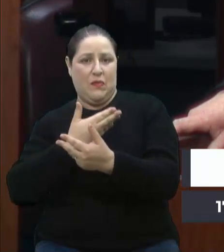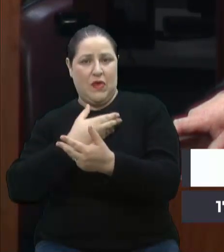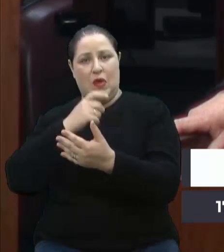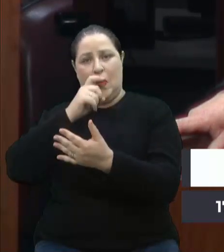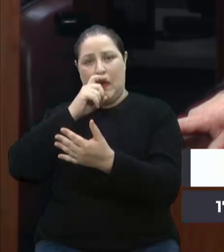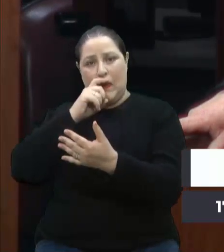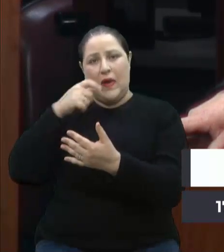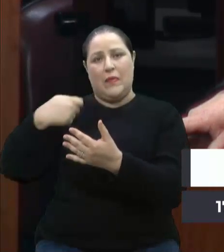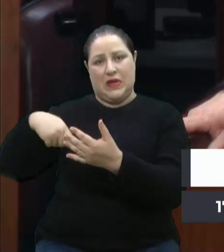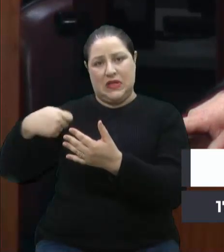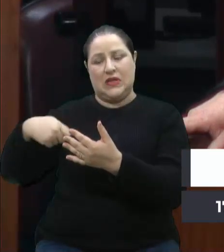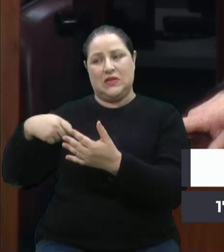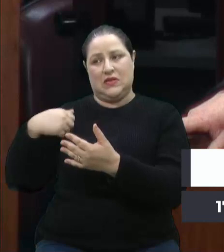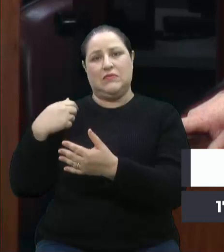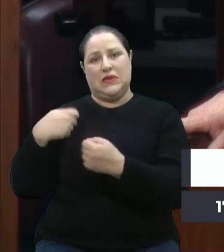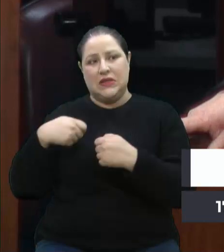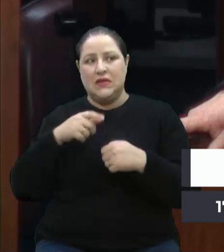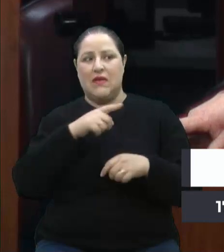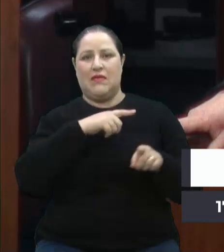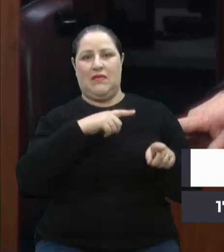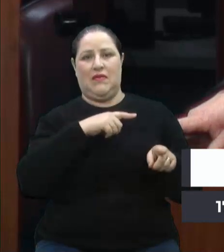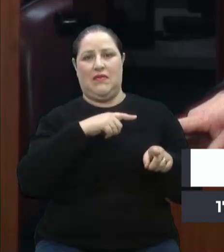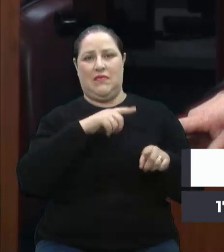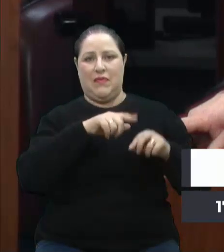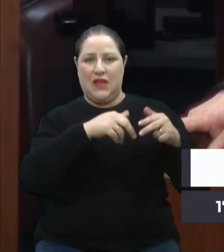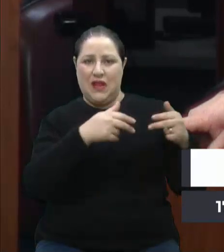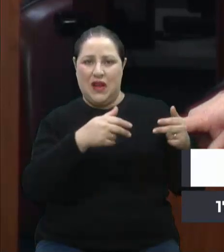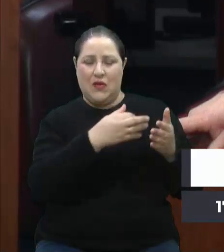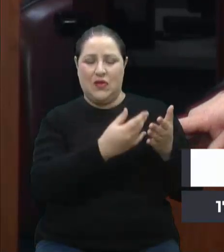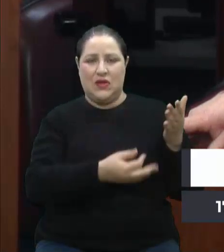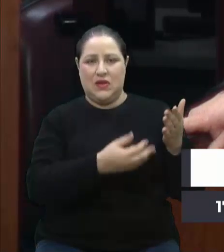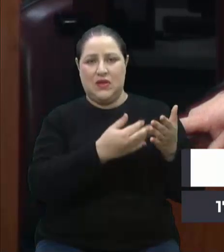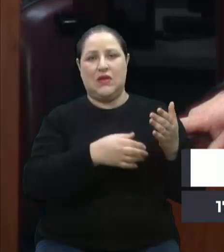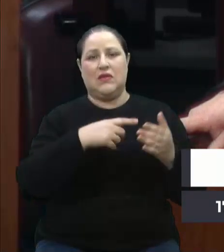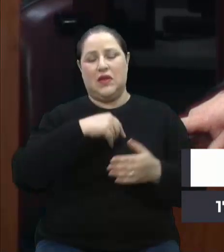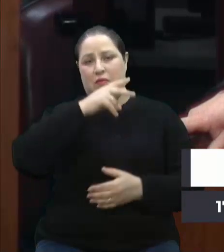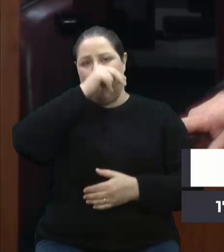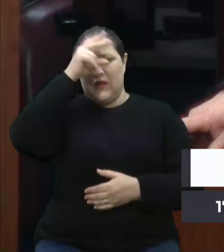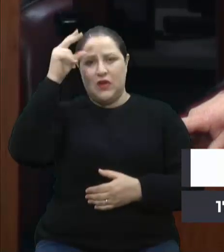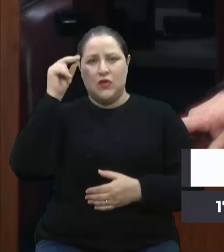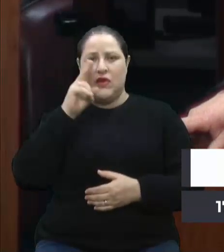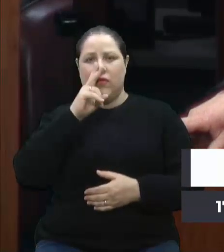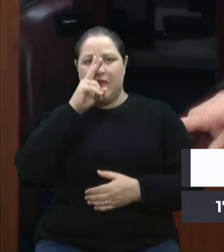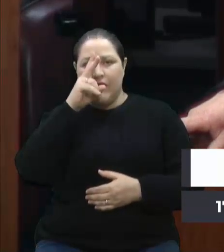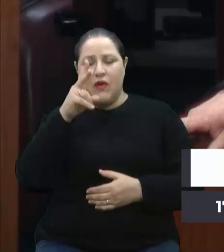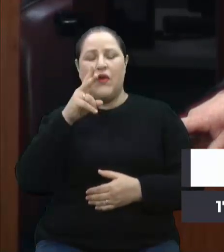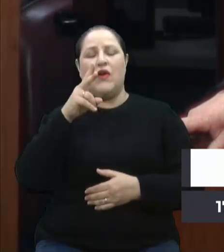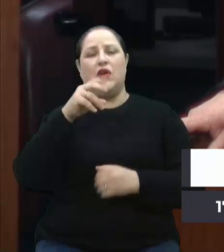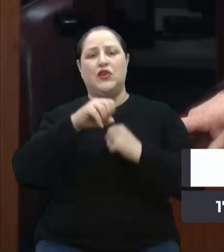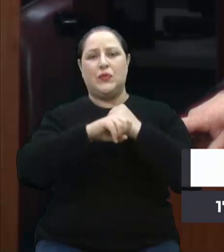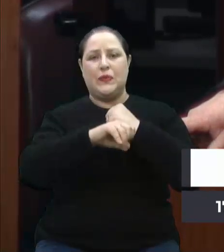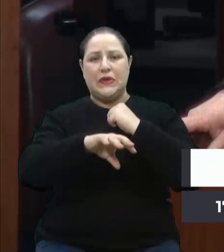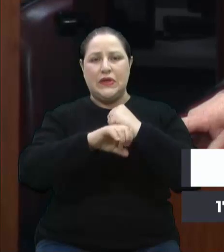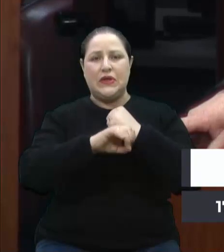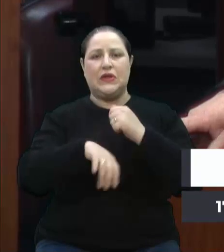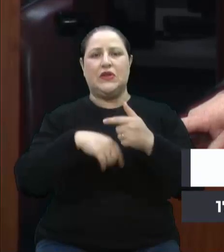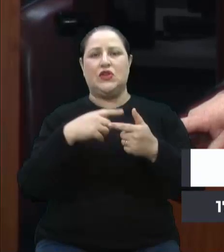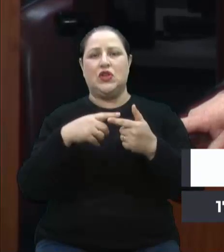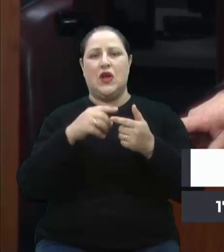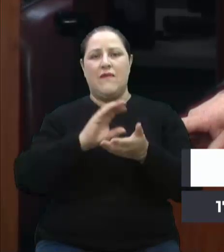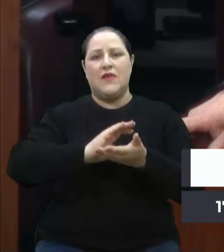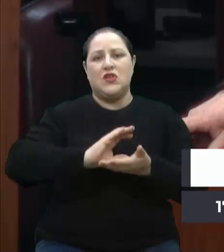a prefeitura trabalha forte nessa questão com mídia com investimento com propaganda com